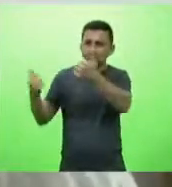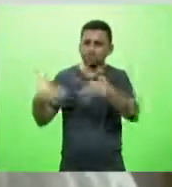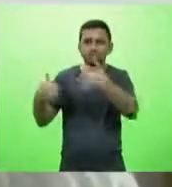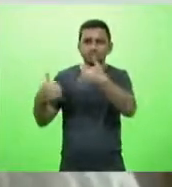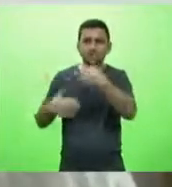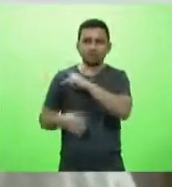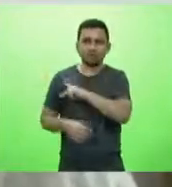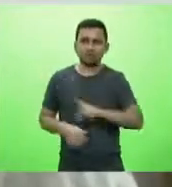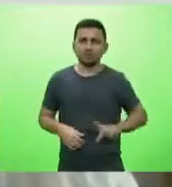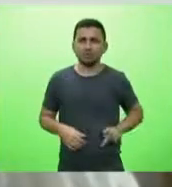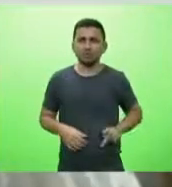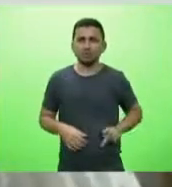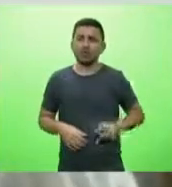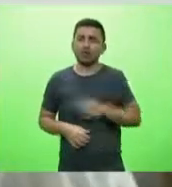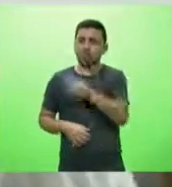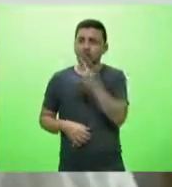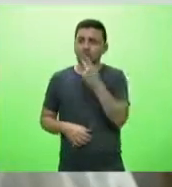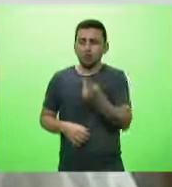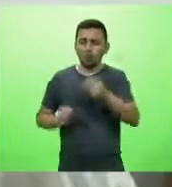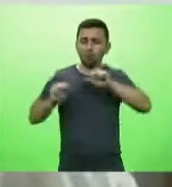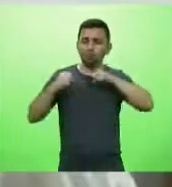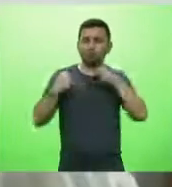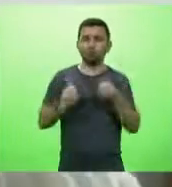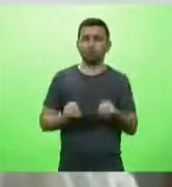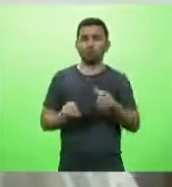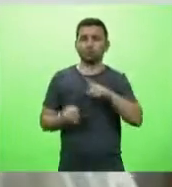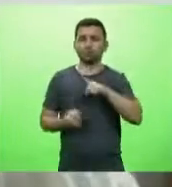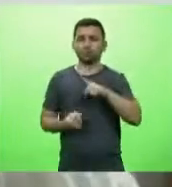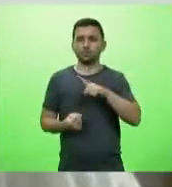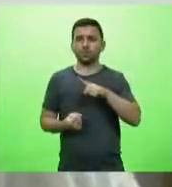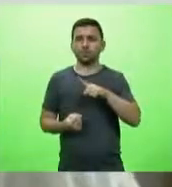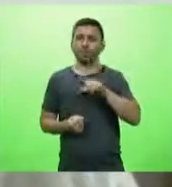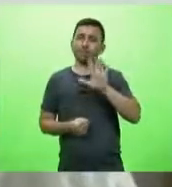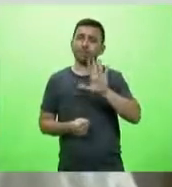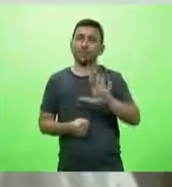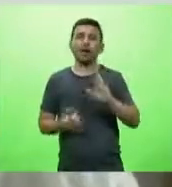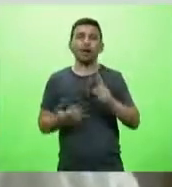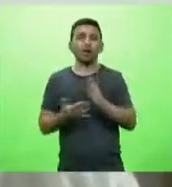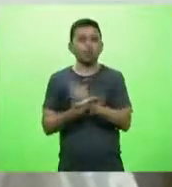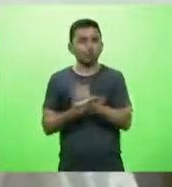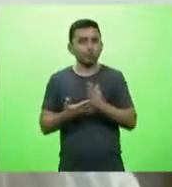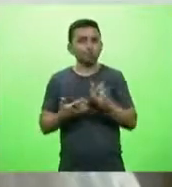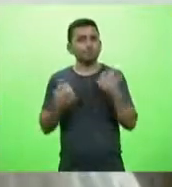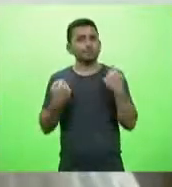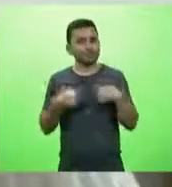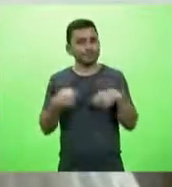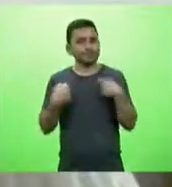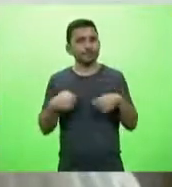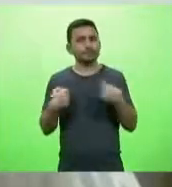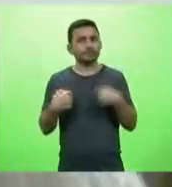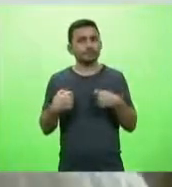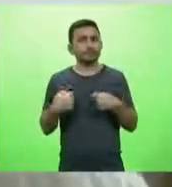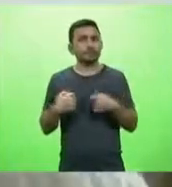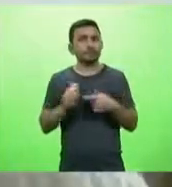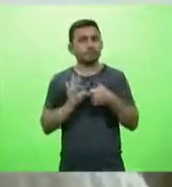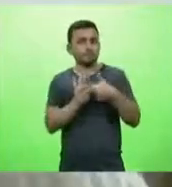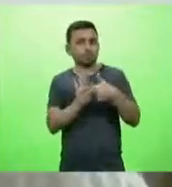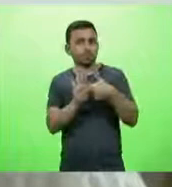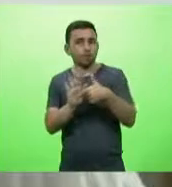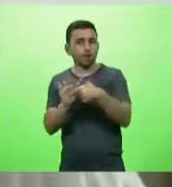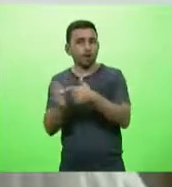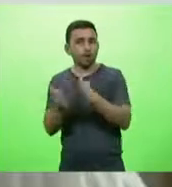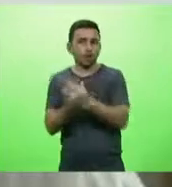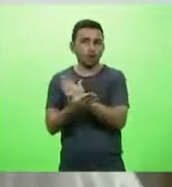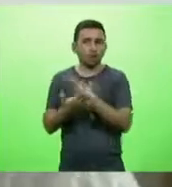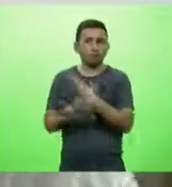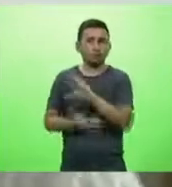presidenta, disse que está empenhada, mas que tem algumas prestações de contas de alguns que